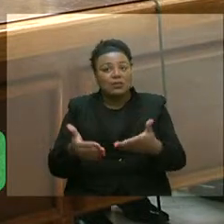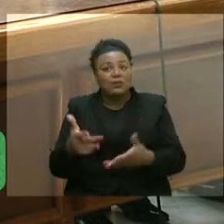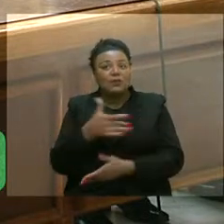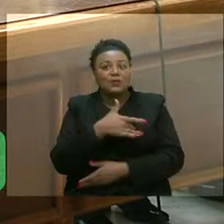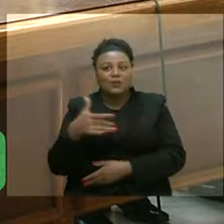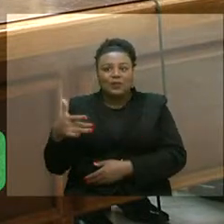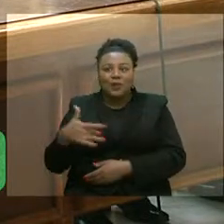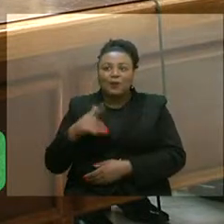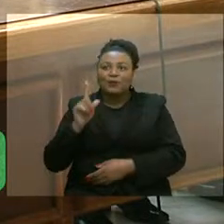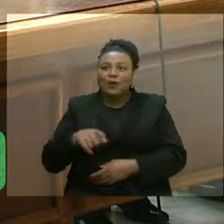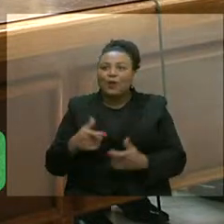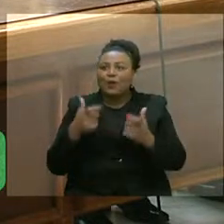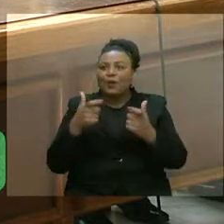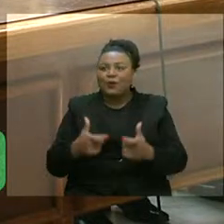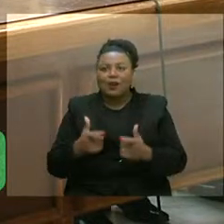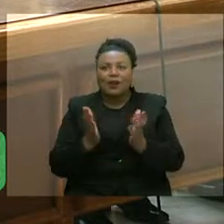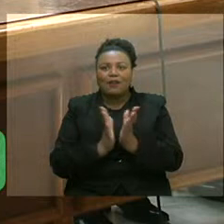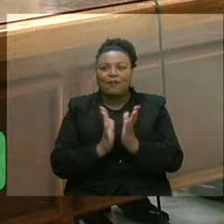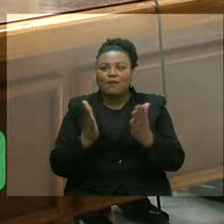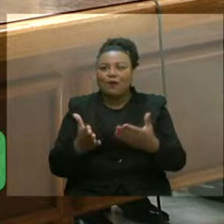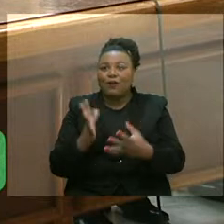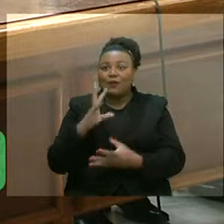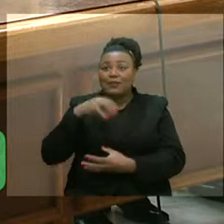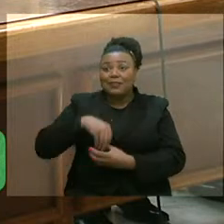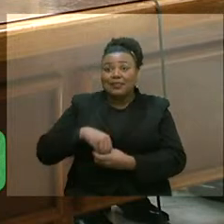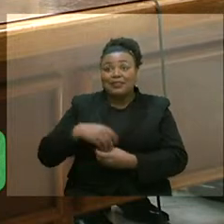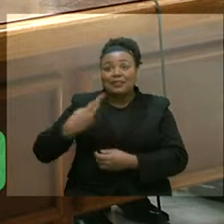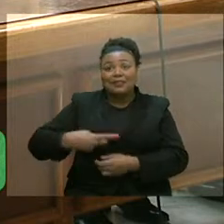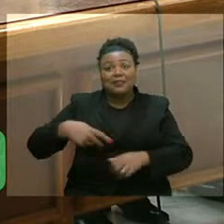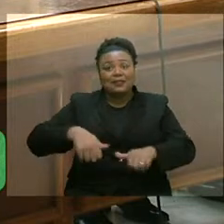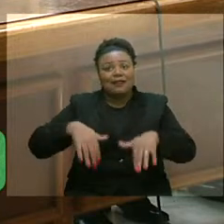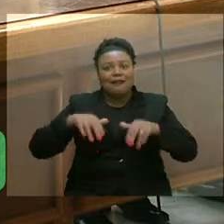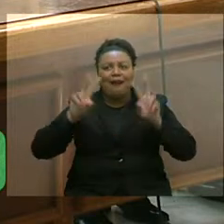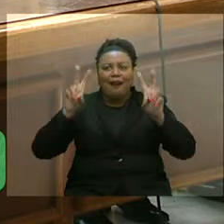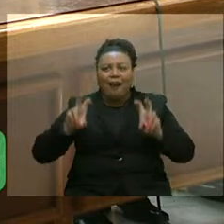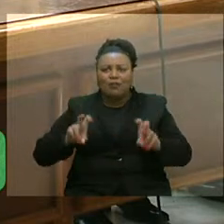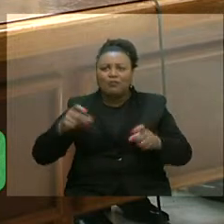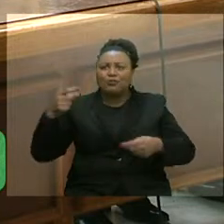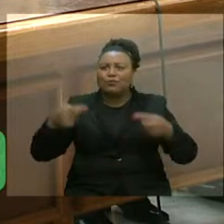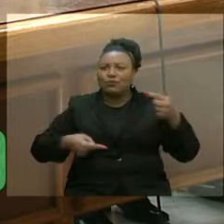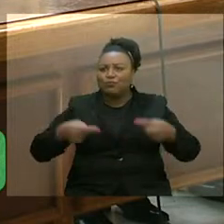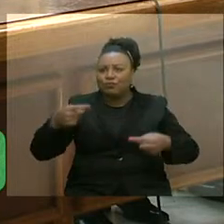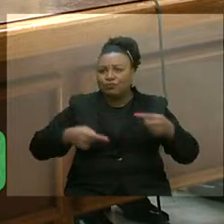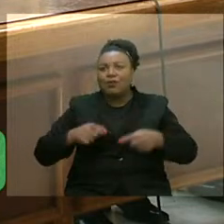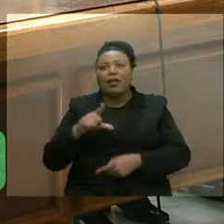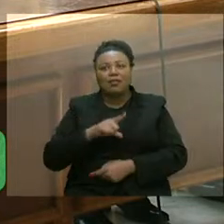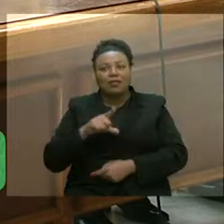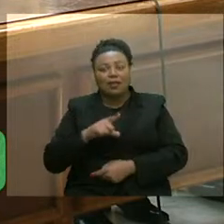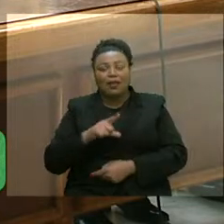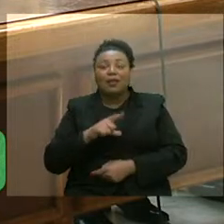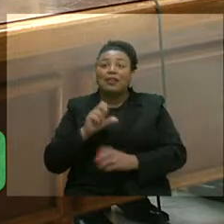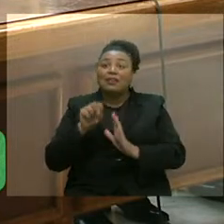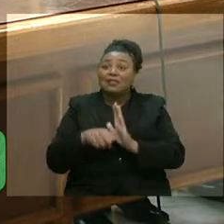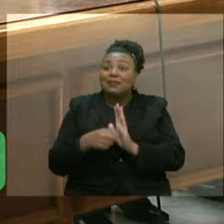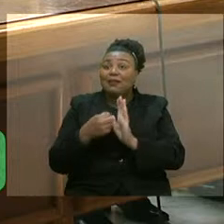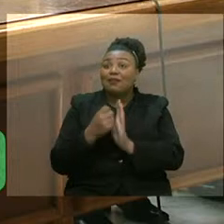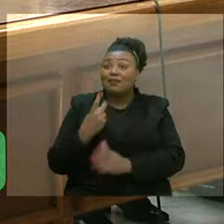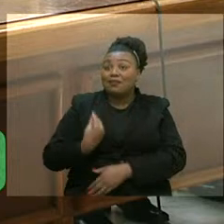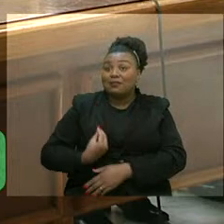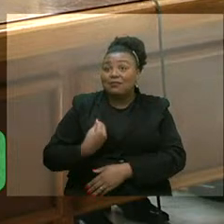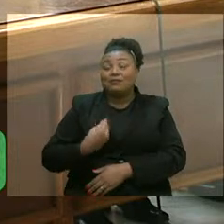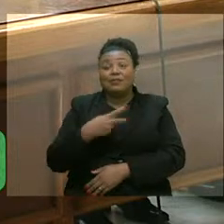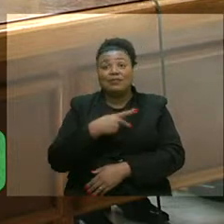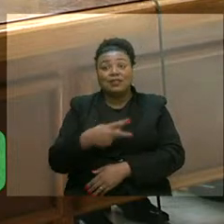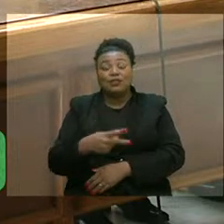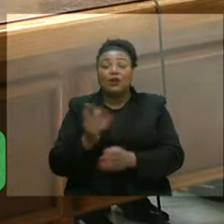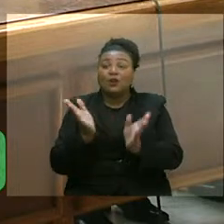é o lugar, o fórum interno do Parlamento onde esses assuntos são debatidos, e simbolicamente a presidente da Comissão